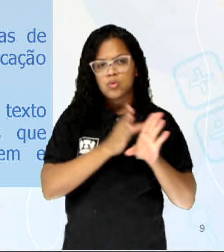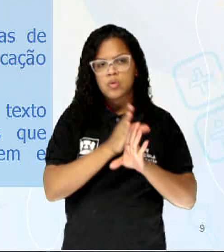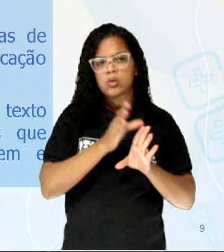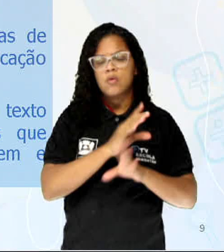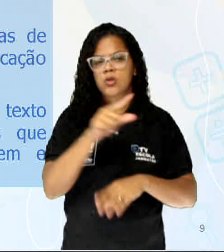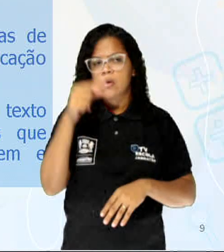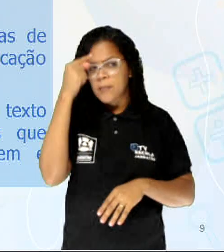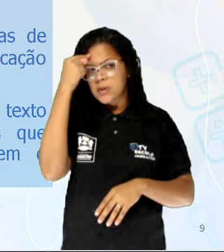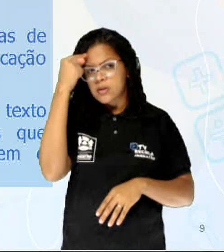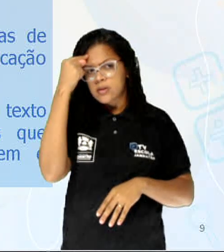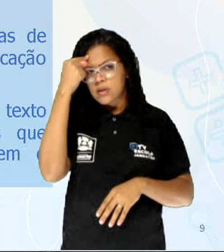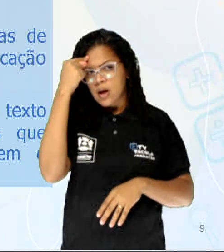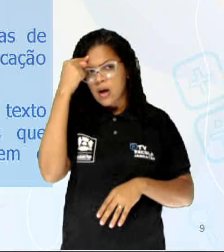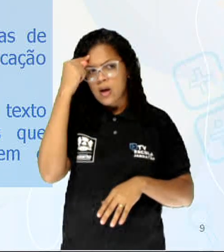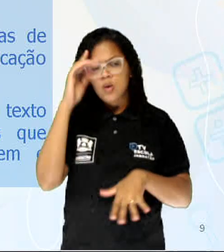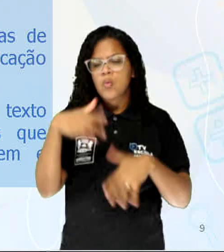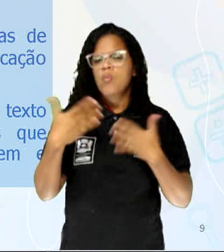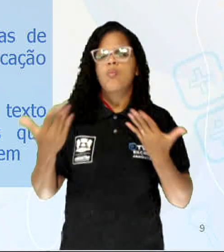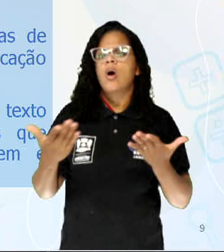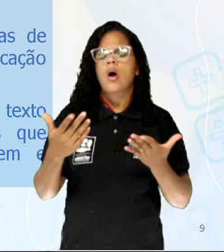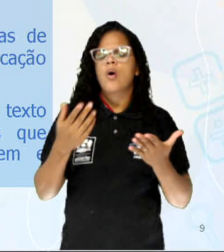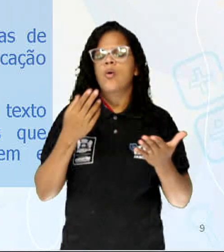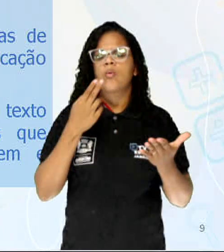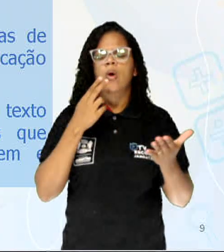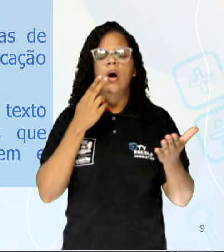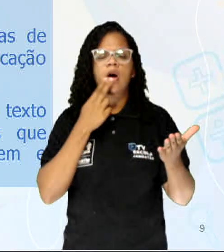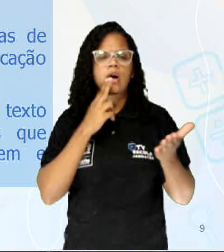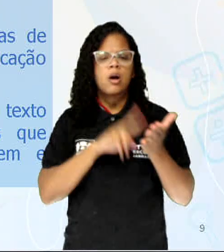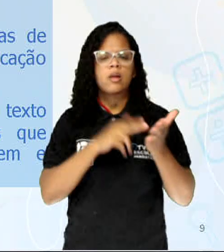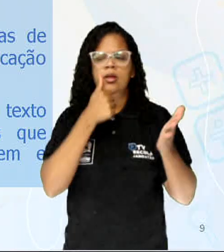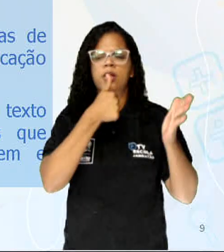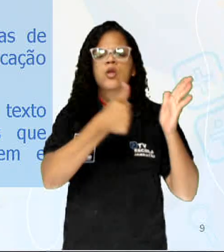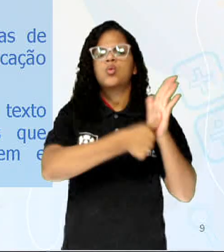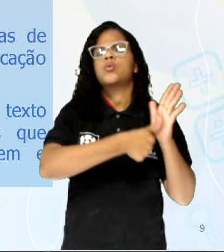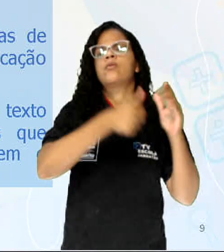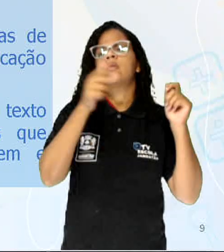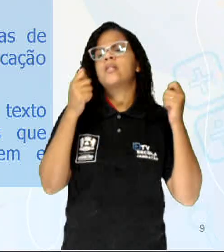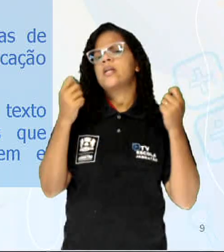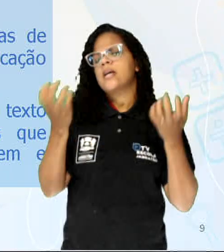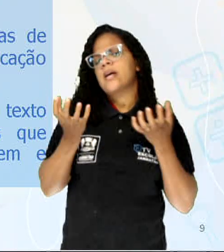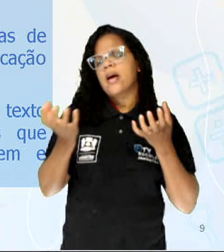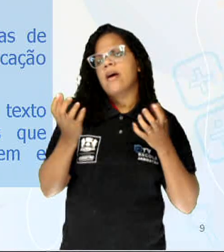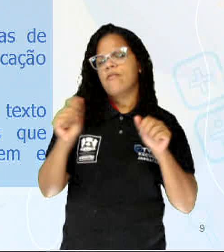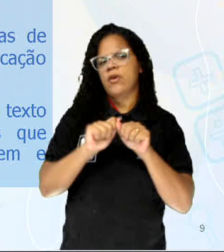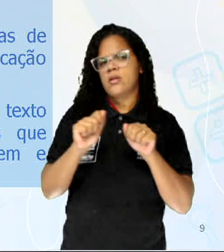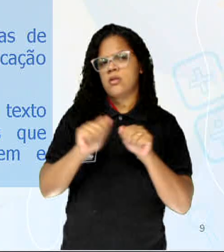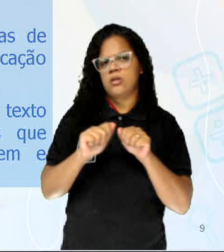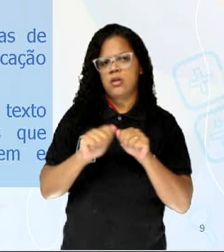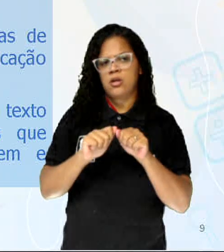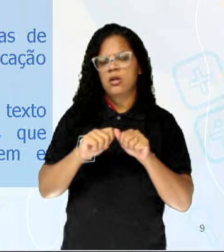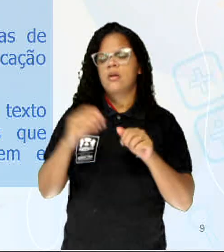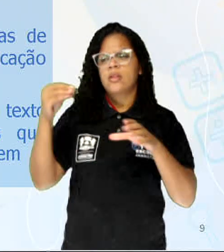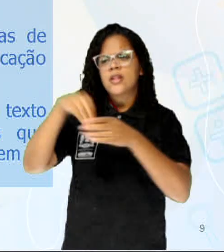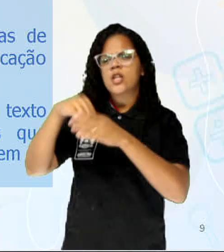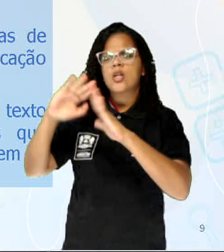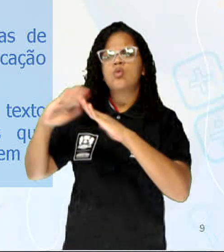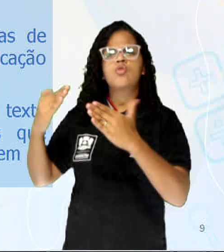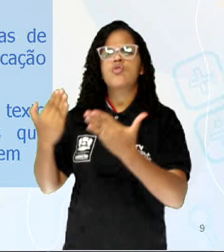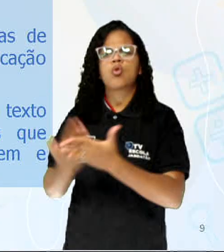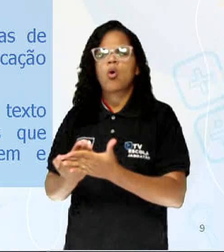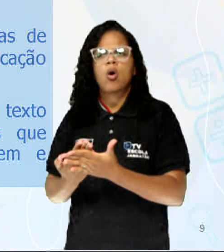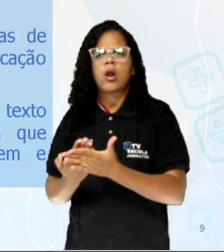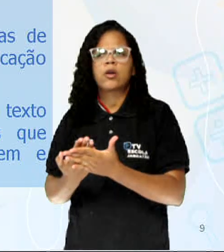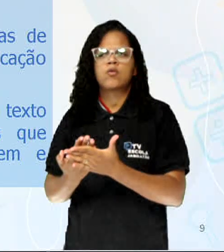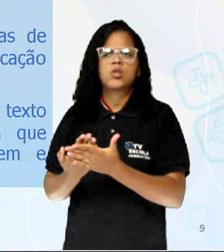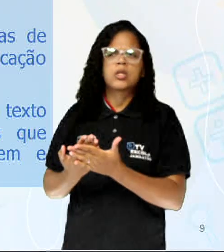fazer. Pense em algo na sua escola que você acha que merece algum tipo de reclamação, algo que você